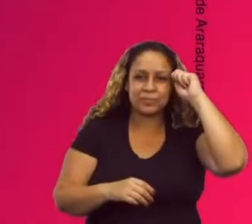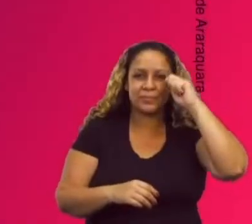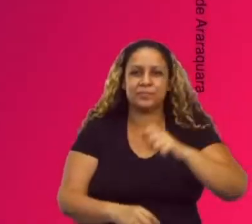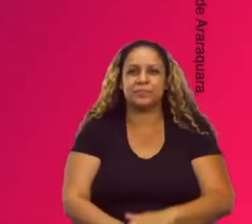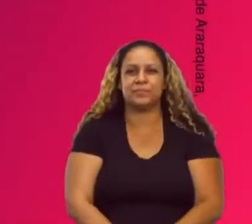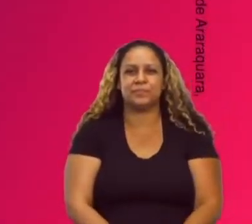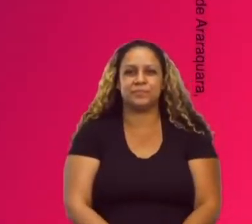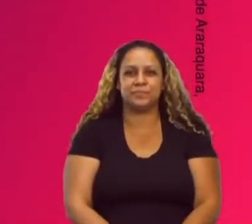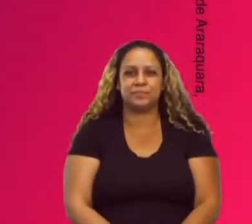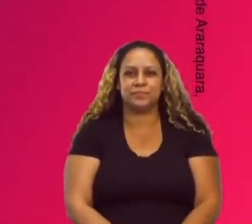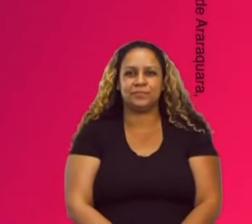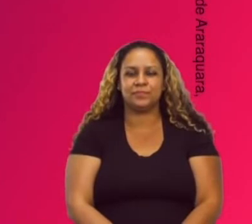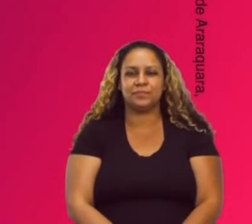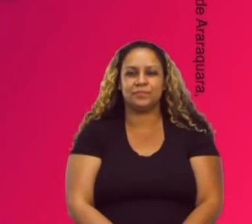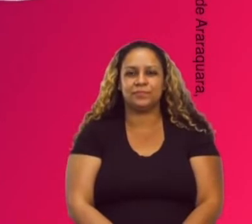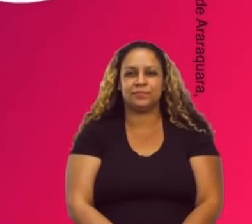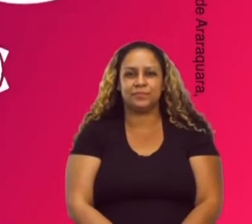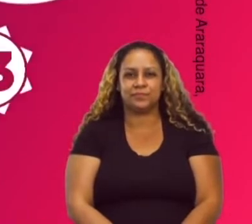Prefeito.